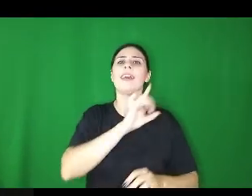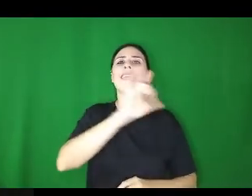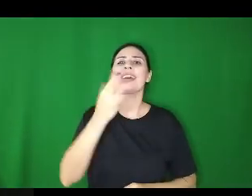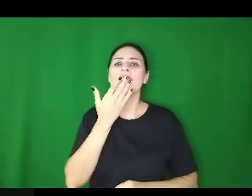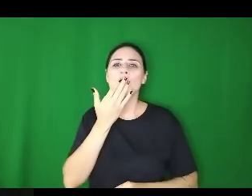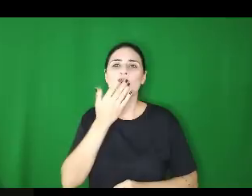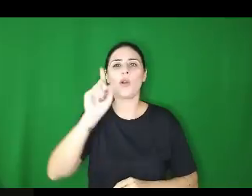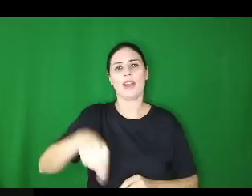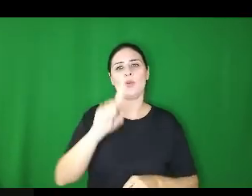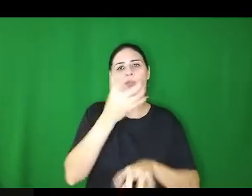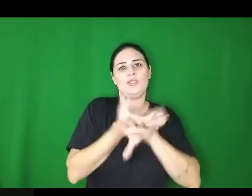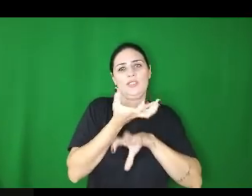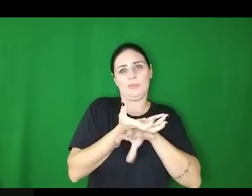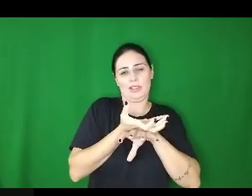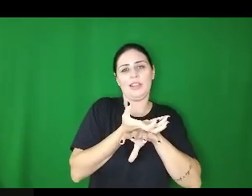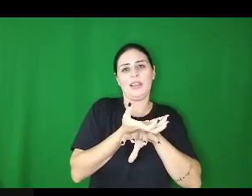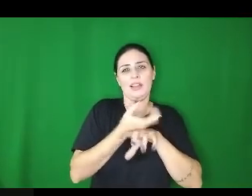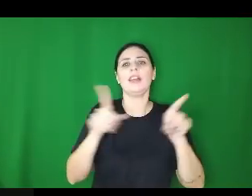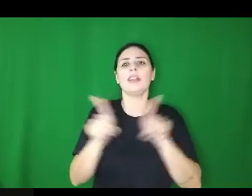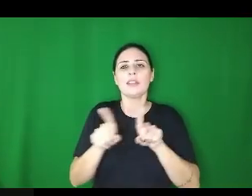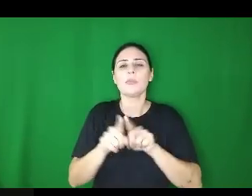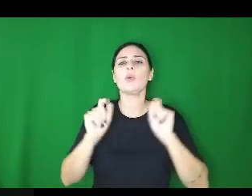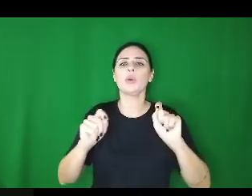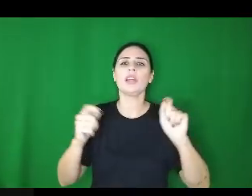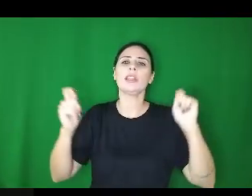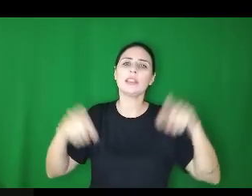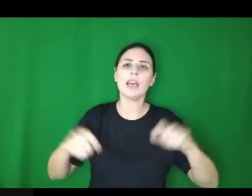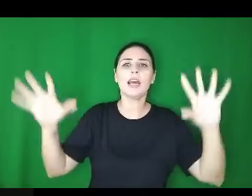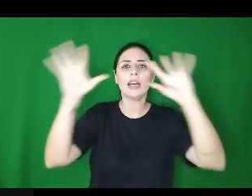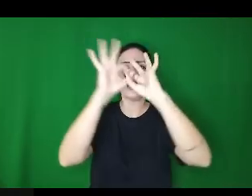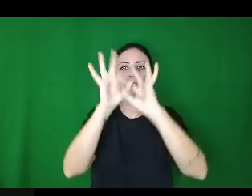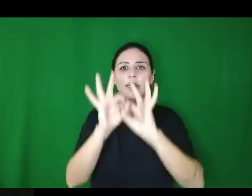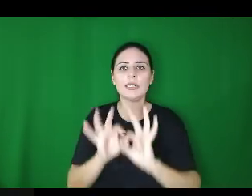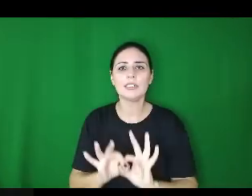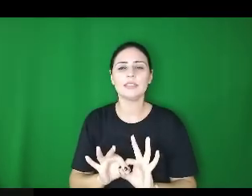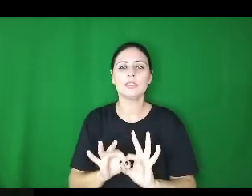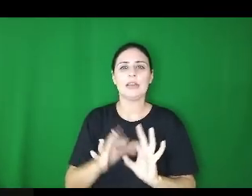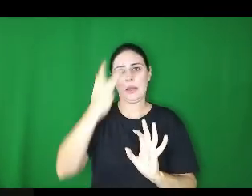com medidas de espaço lá na matemática, eu já estou, de certa forma,